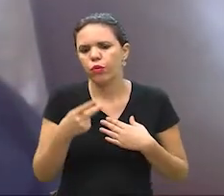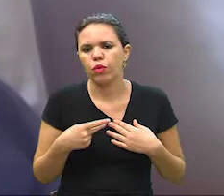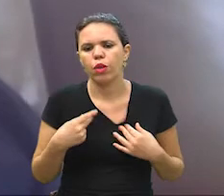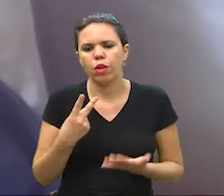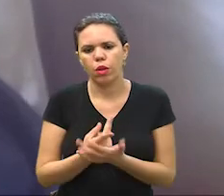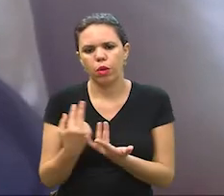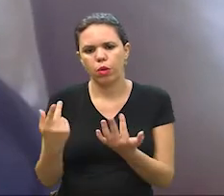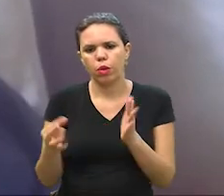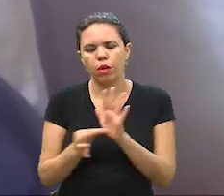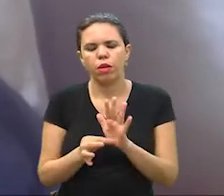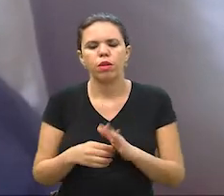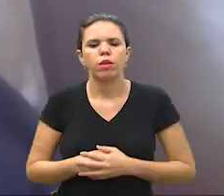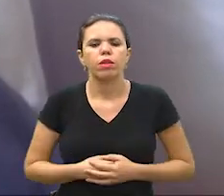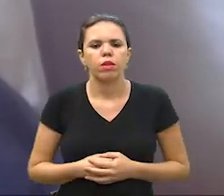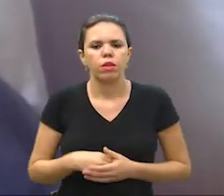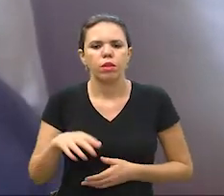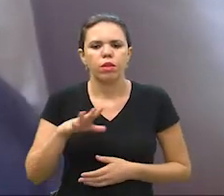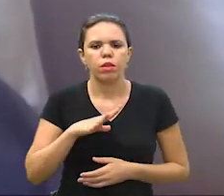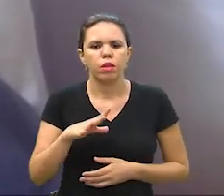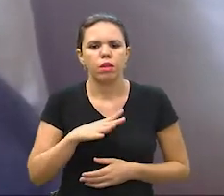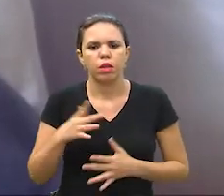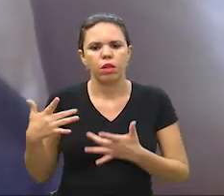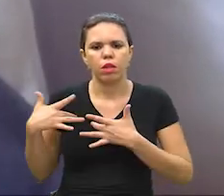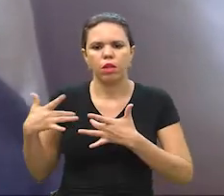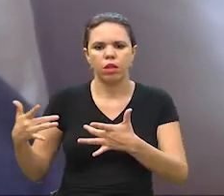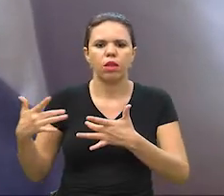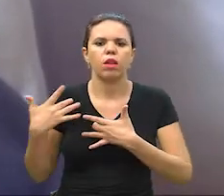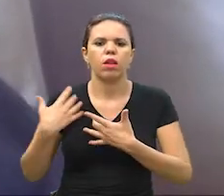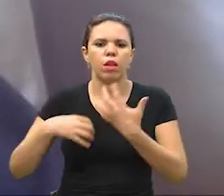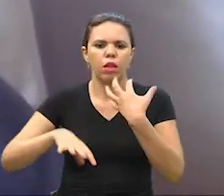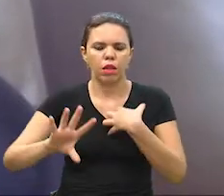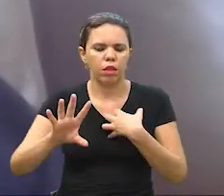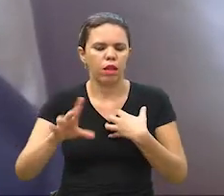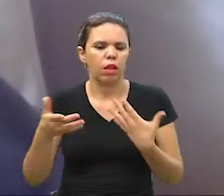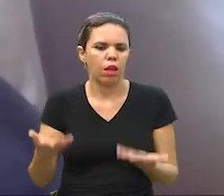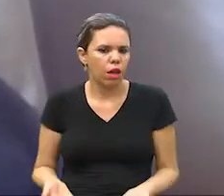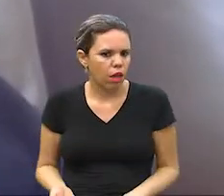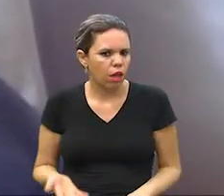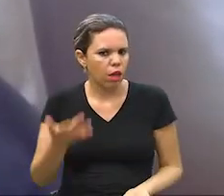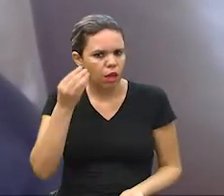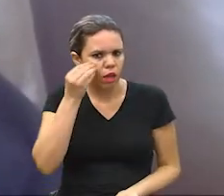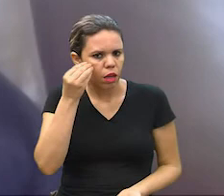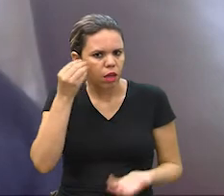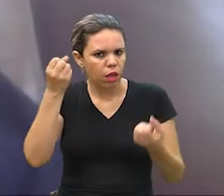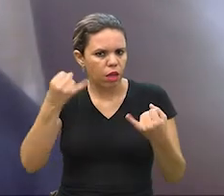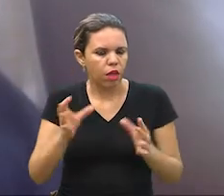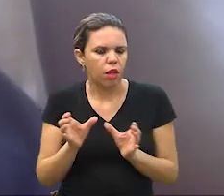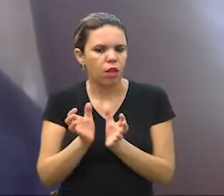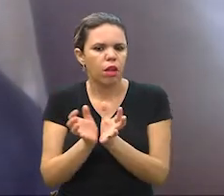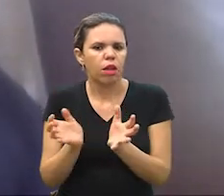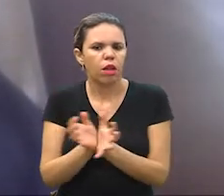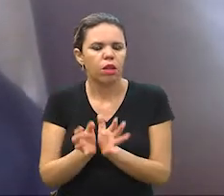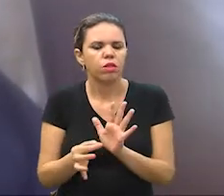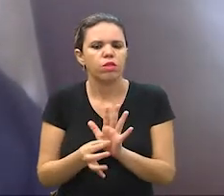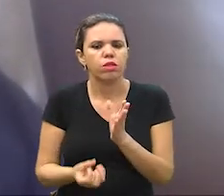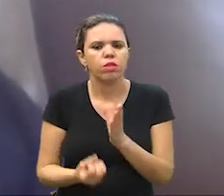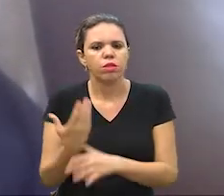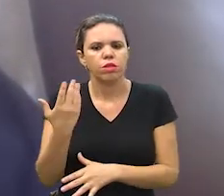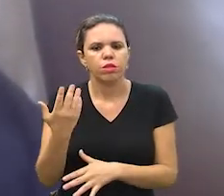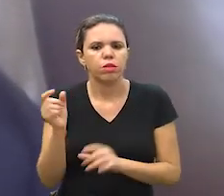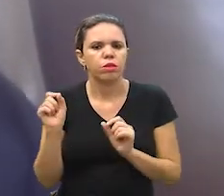a mesma visão, numa cidade que é solidária. Então, o que eu estou tentando é um comitê, sugerindo assim,